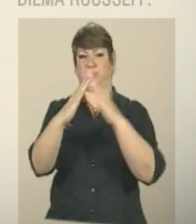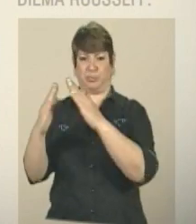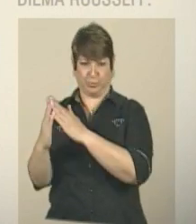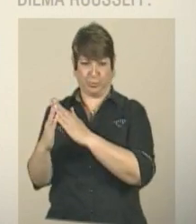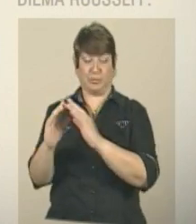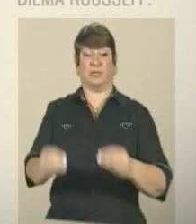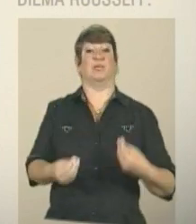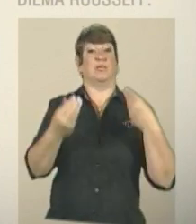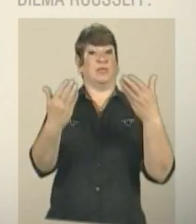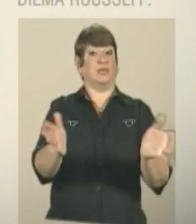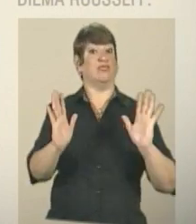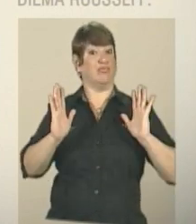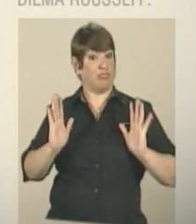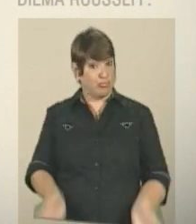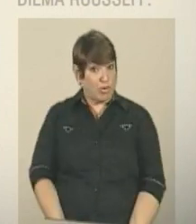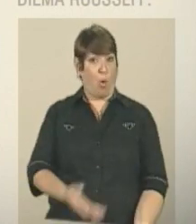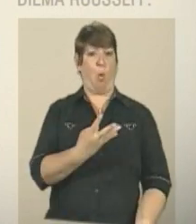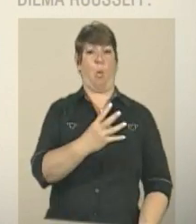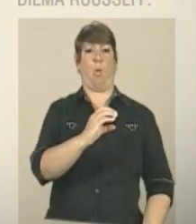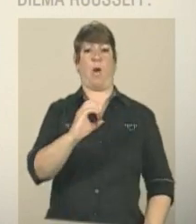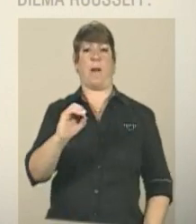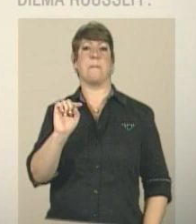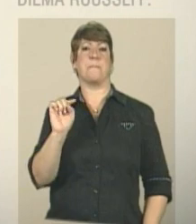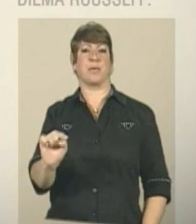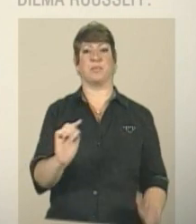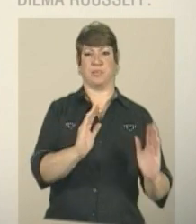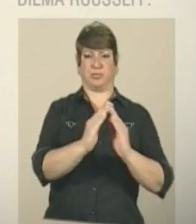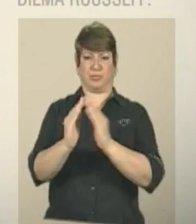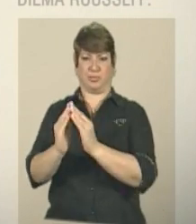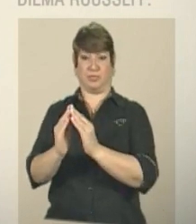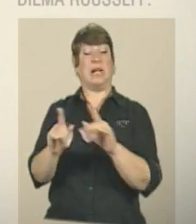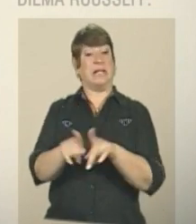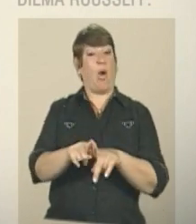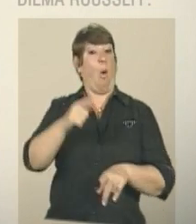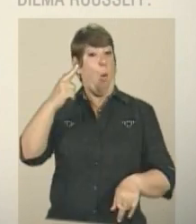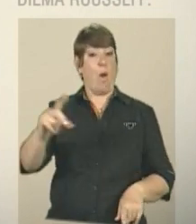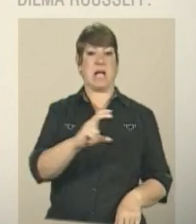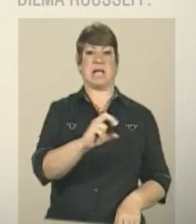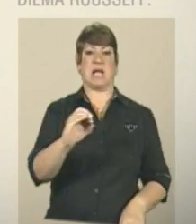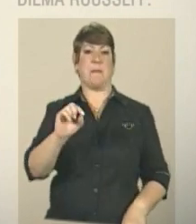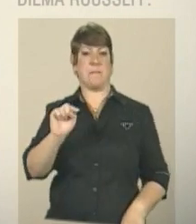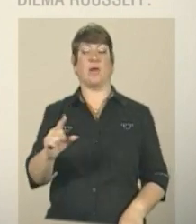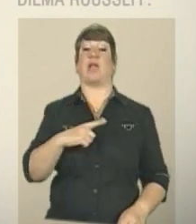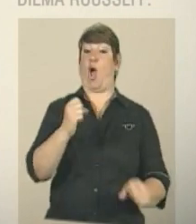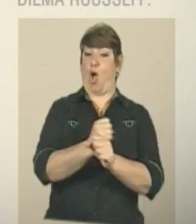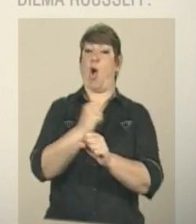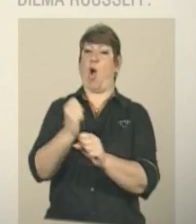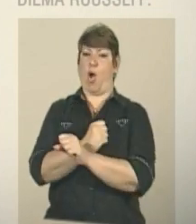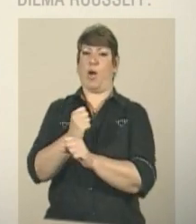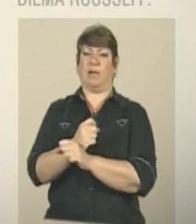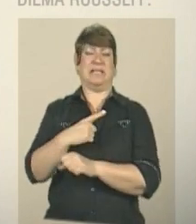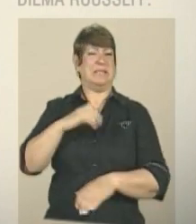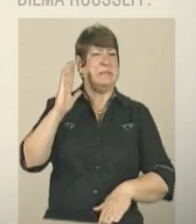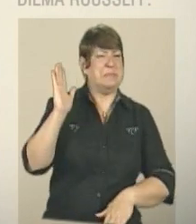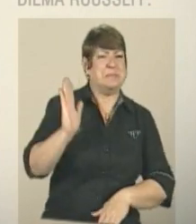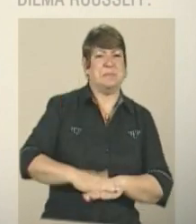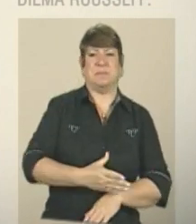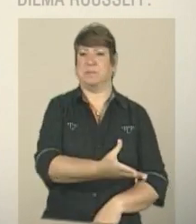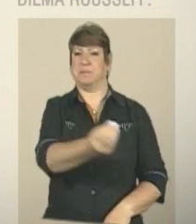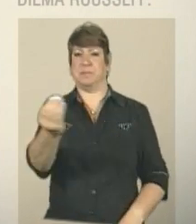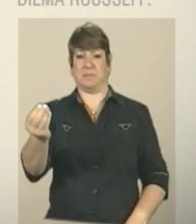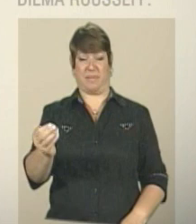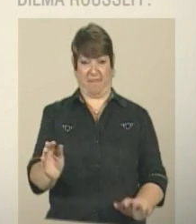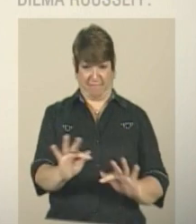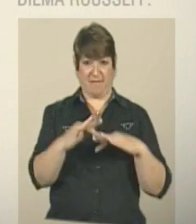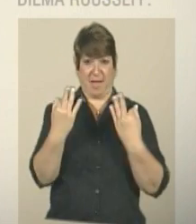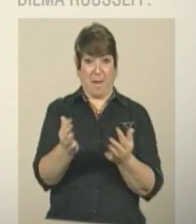Entregamos 400 mil moradias e outras 500 mil estão em obras. Serão milhões e milhões de famílias